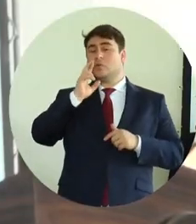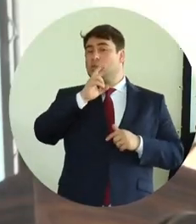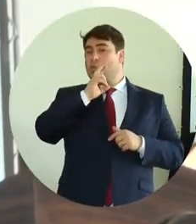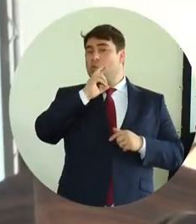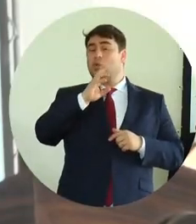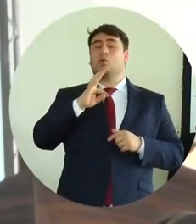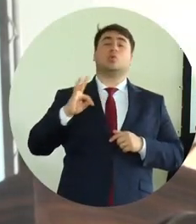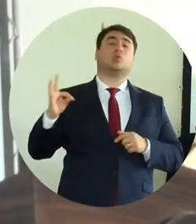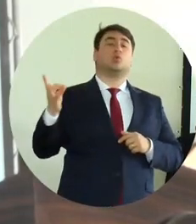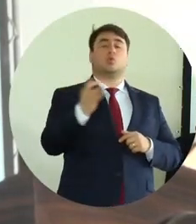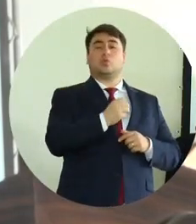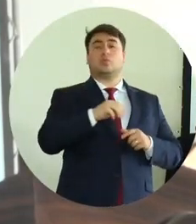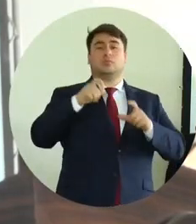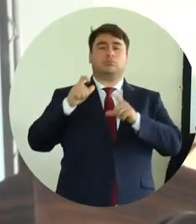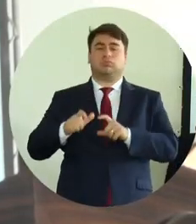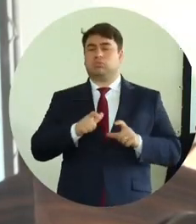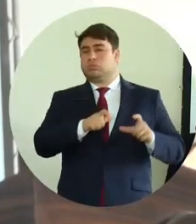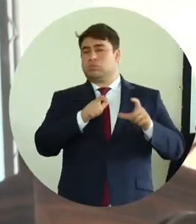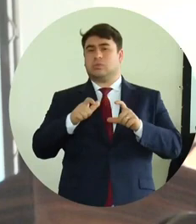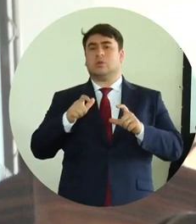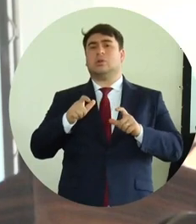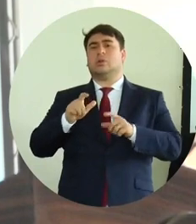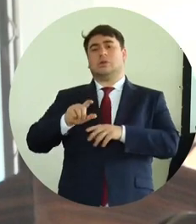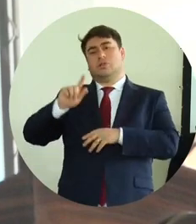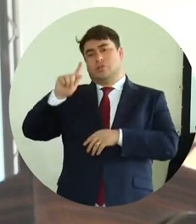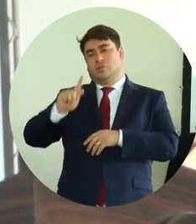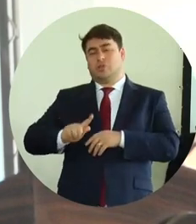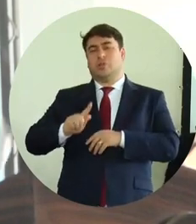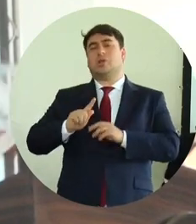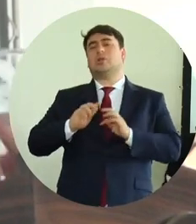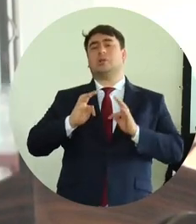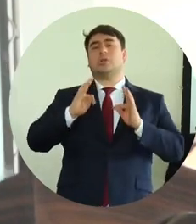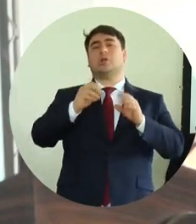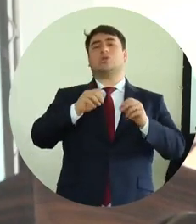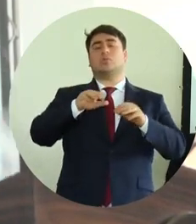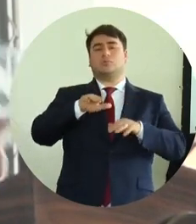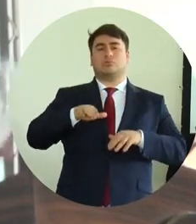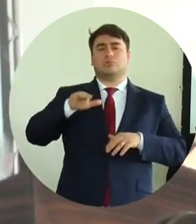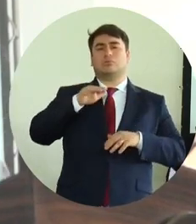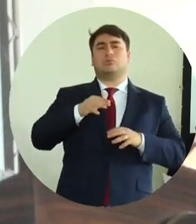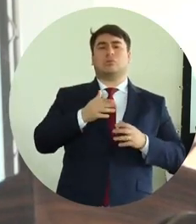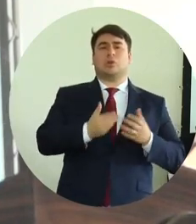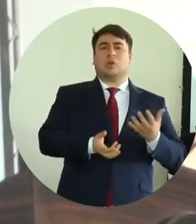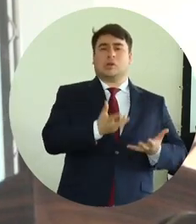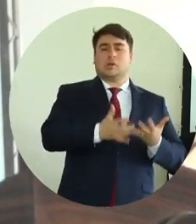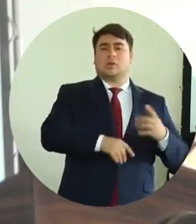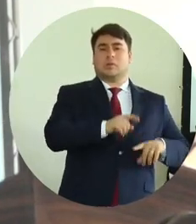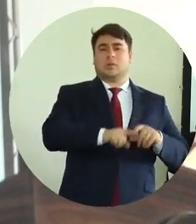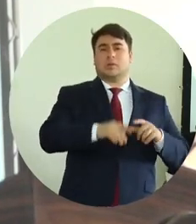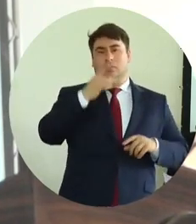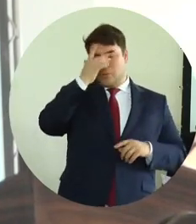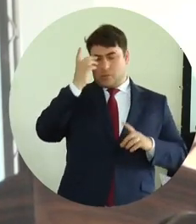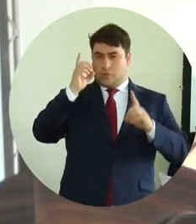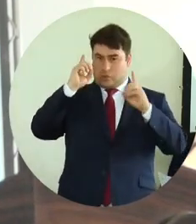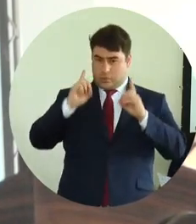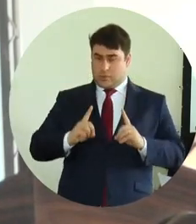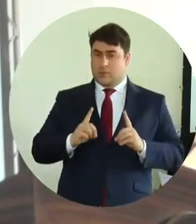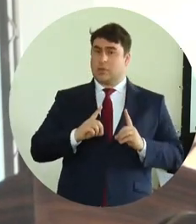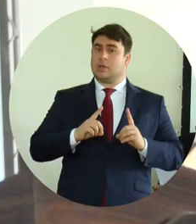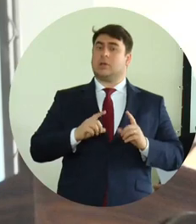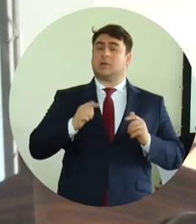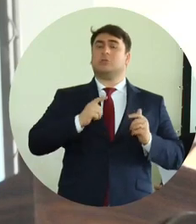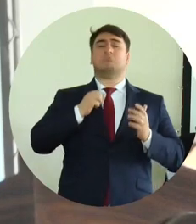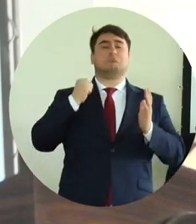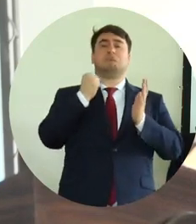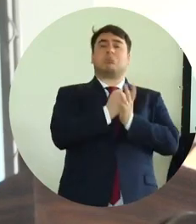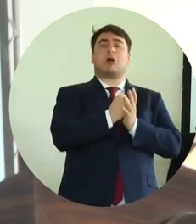em todas as suas posições, de gerência a todas as posições, a batata frita, a chapa, com pessoas com deficiência. Foi um marco